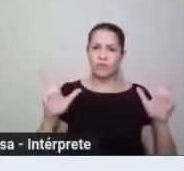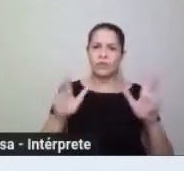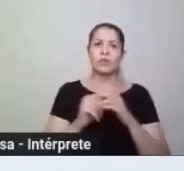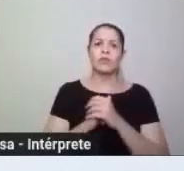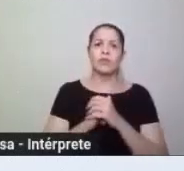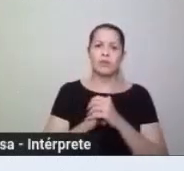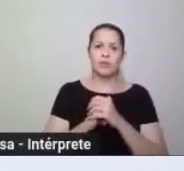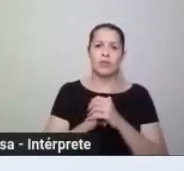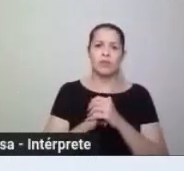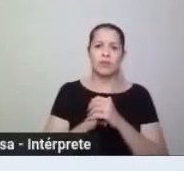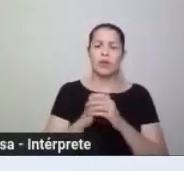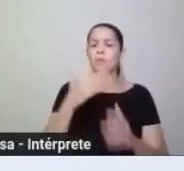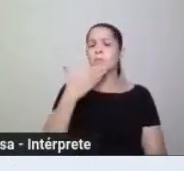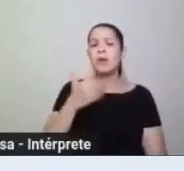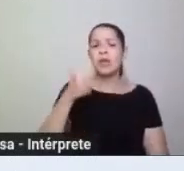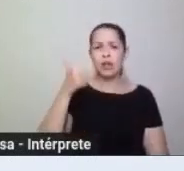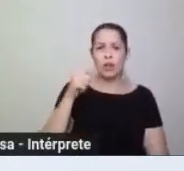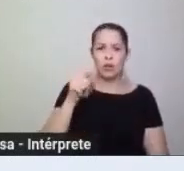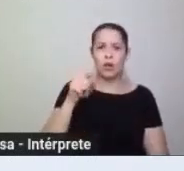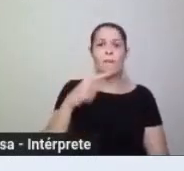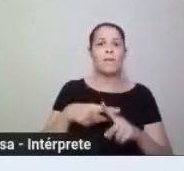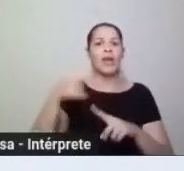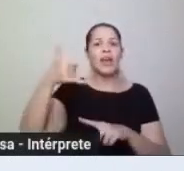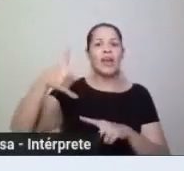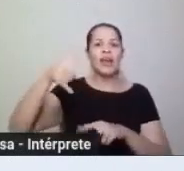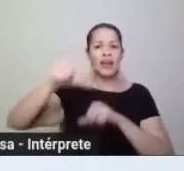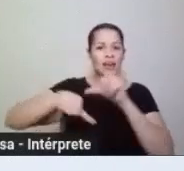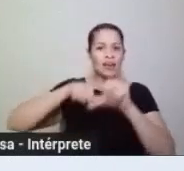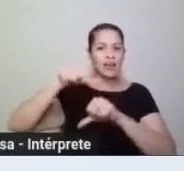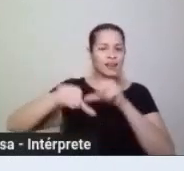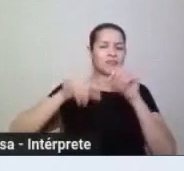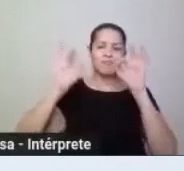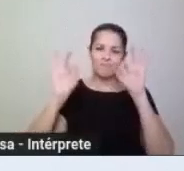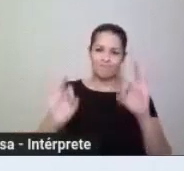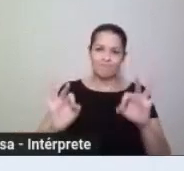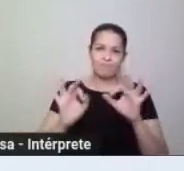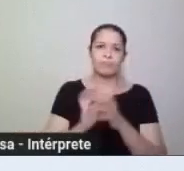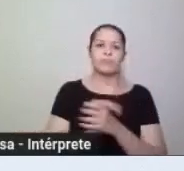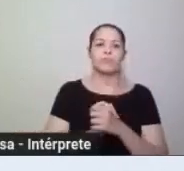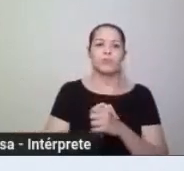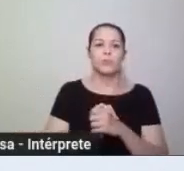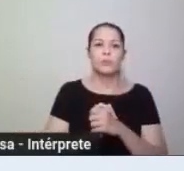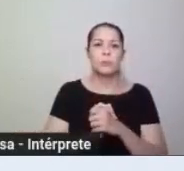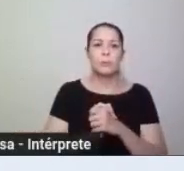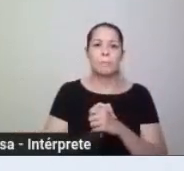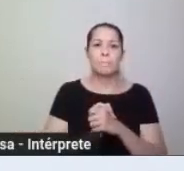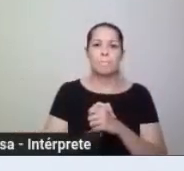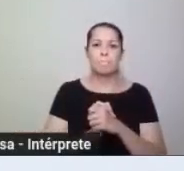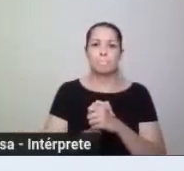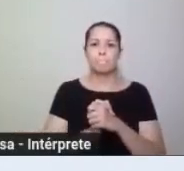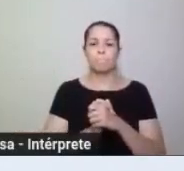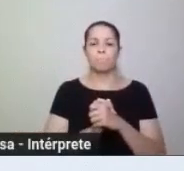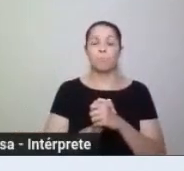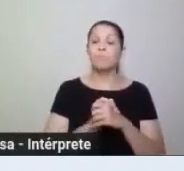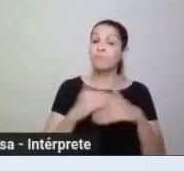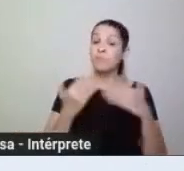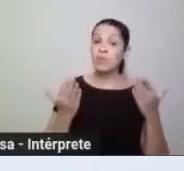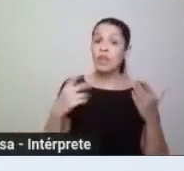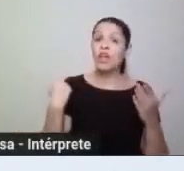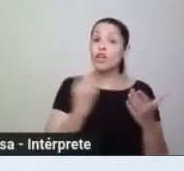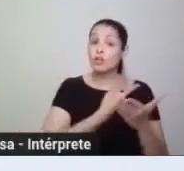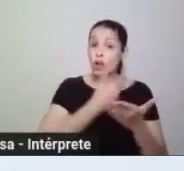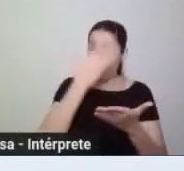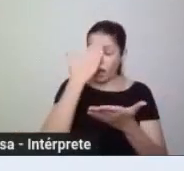condição melhor que estava, porque foi lubrificado corretamente, né? E com isso aí, a gente